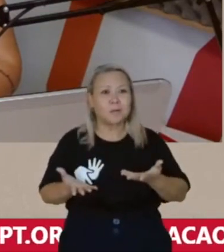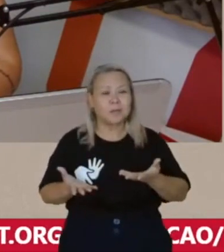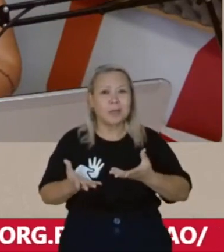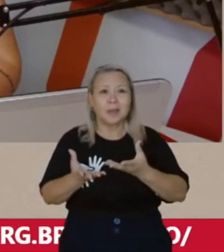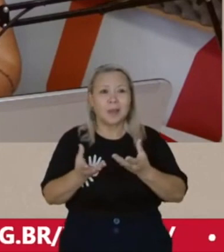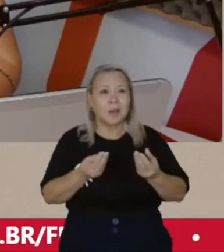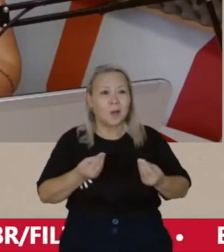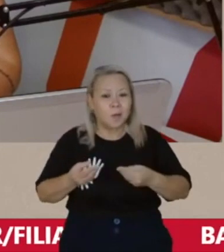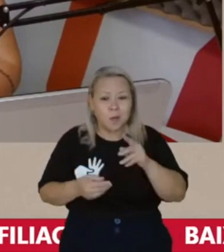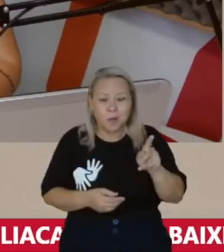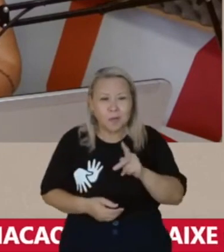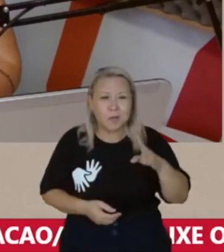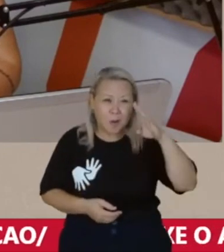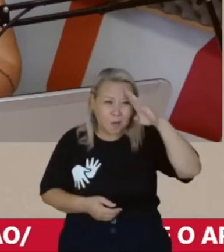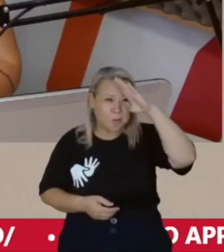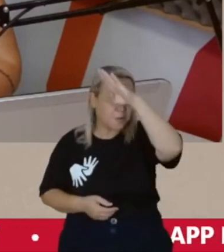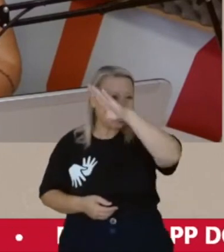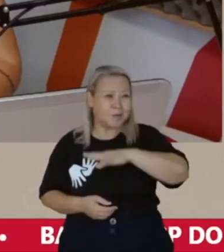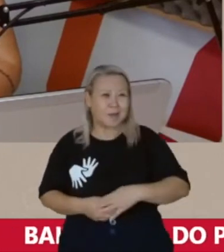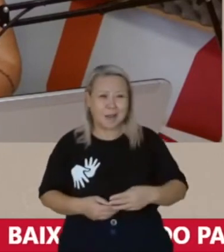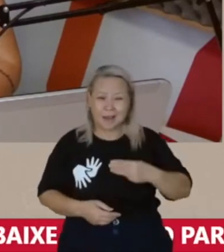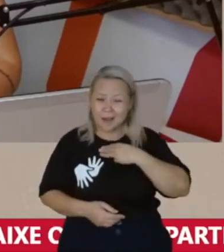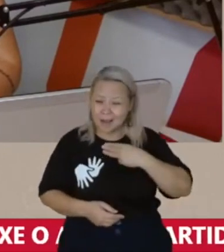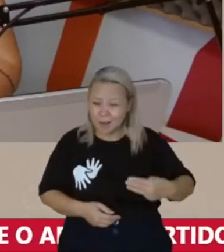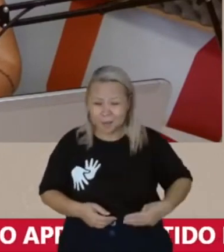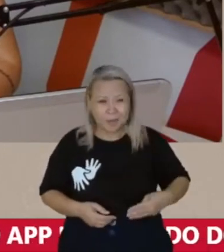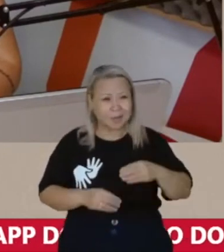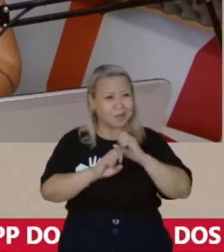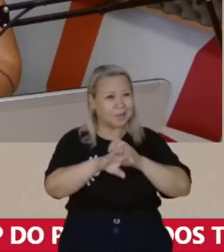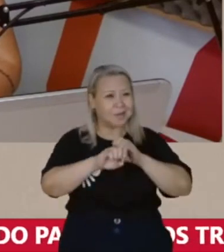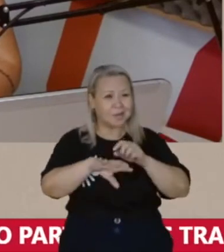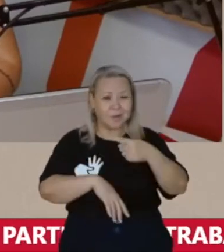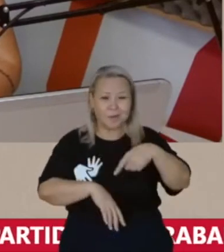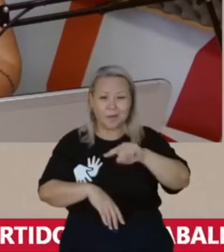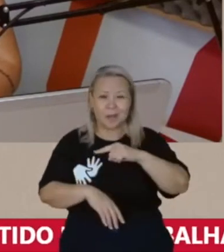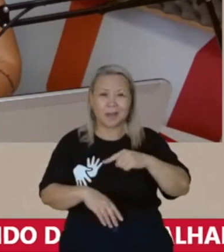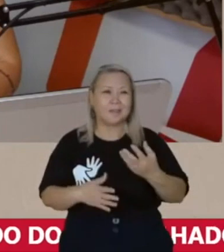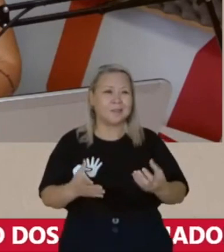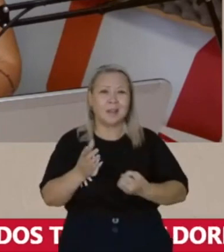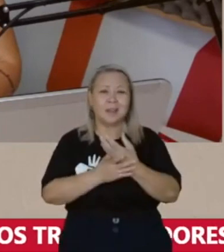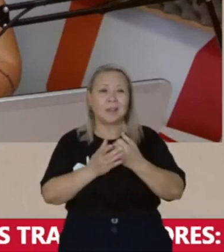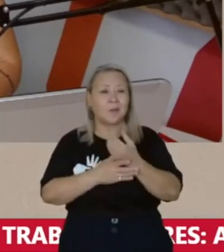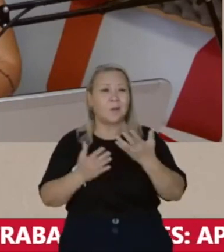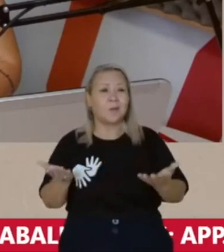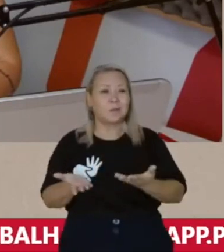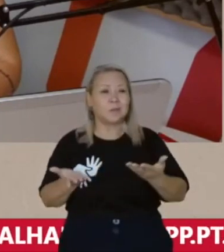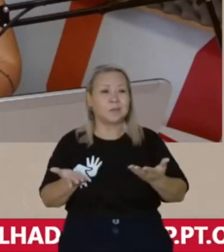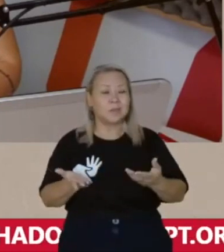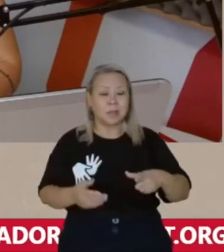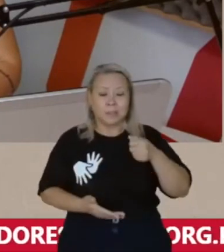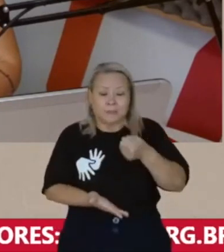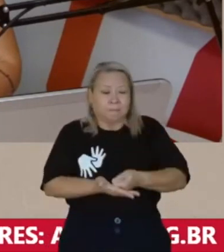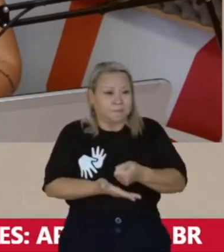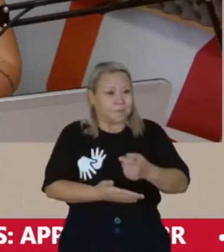assim. Então, é o Bolsonaro, é o ministro da Educação, eles constituem hoje uma polaridade que exige da